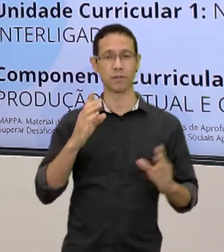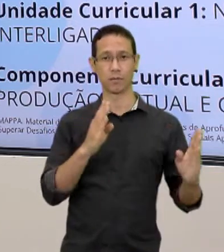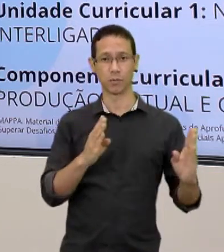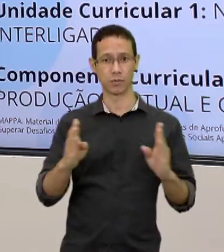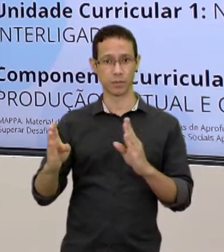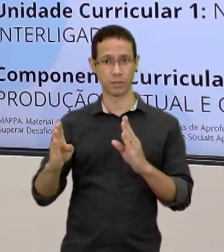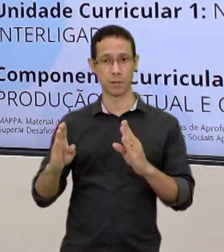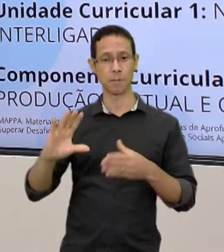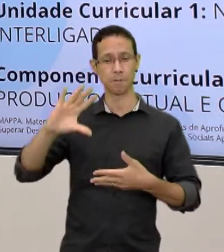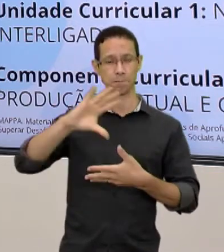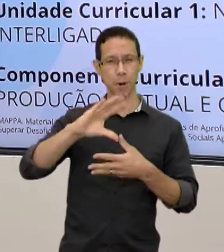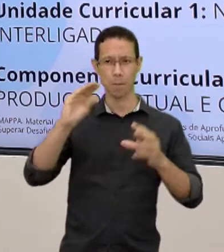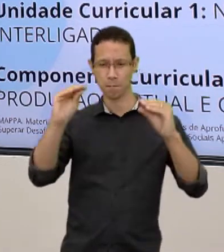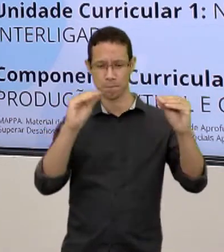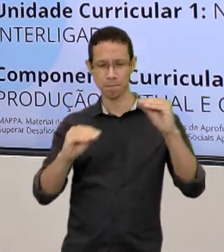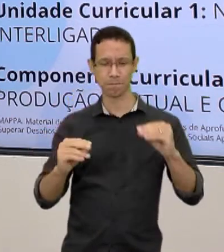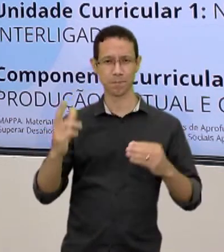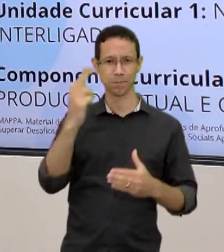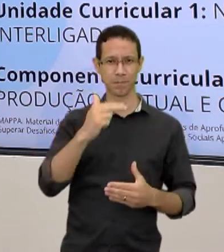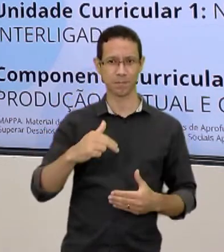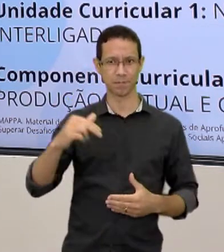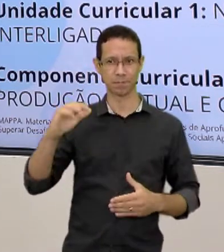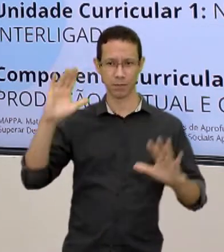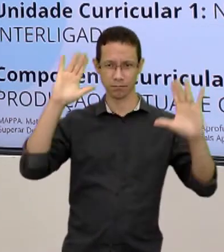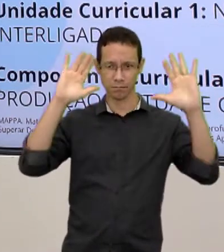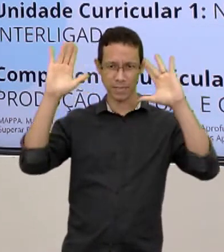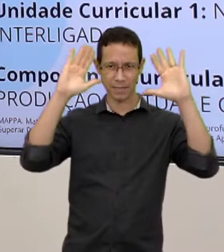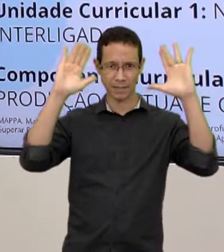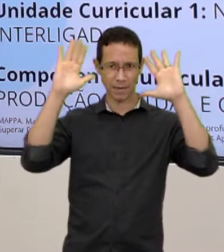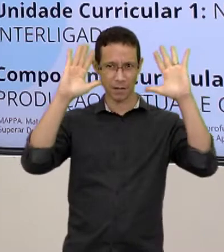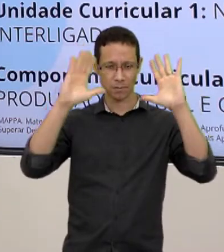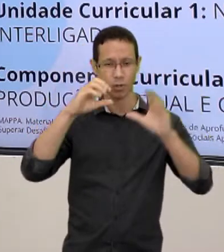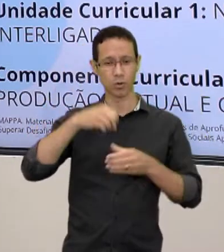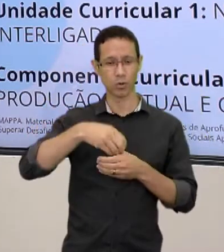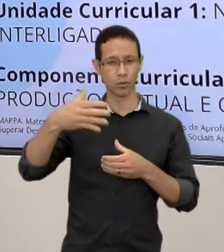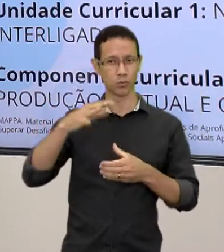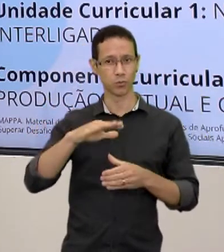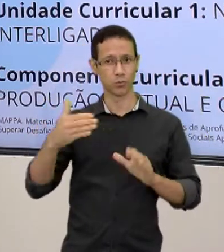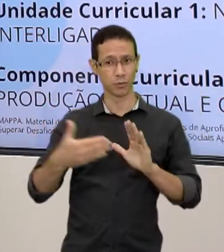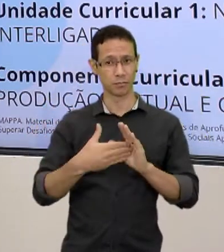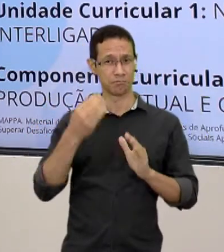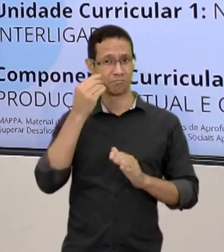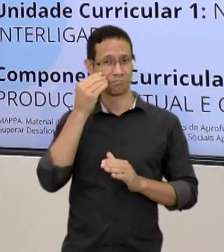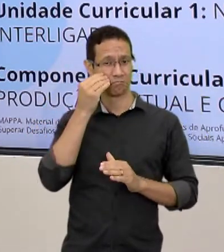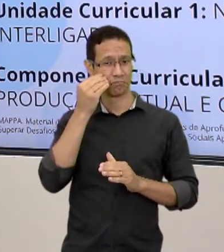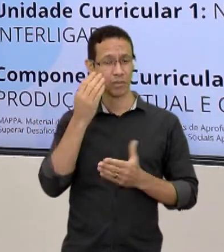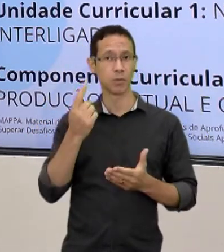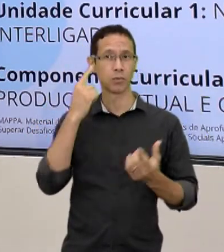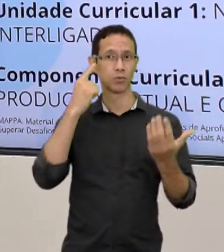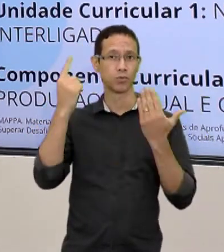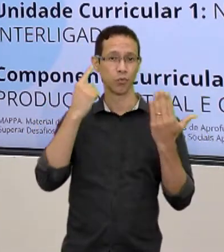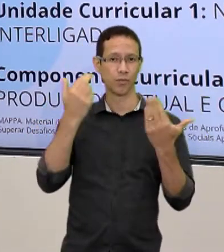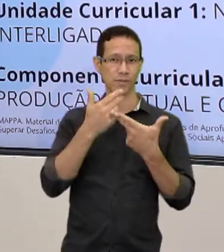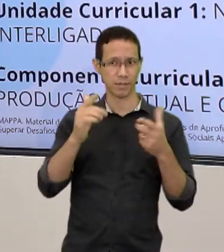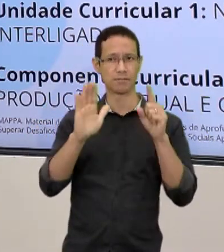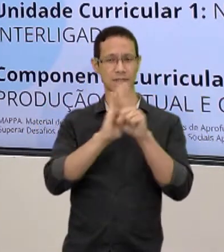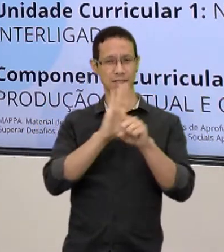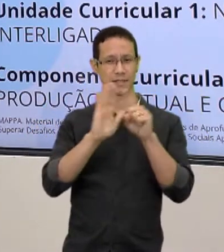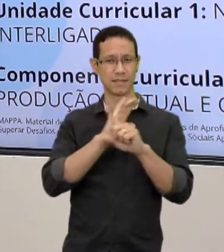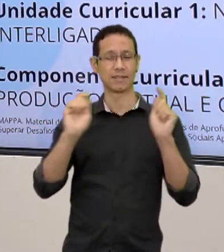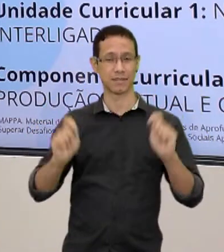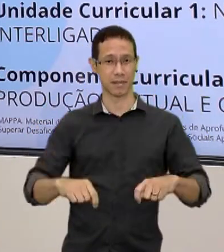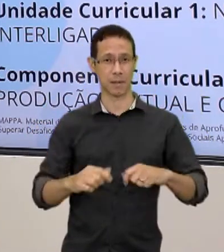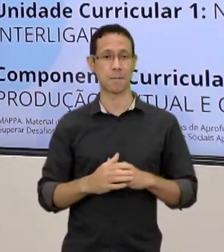mapa mental. Então é interessante que você tenha aí todo o conteúdo e você também consegue ir tirando as suas dúvidas.